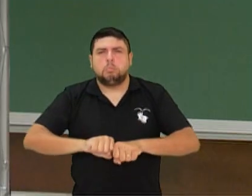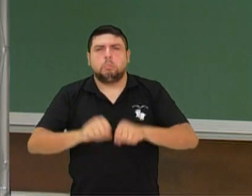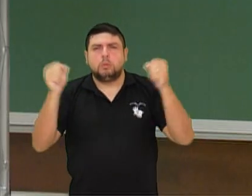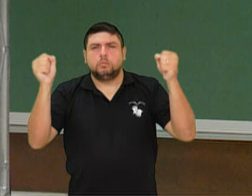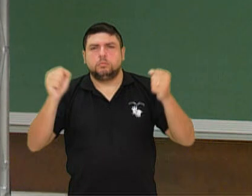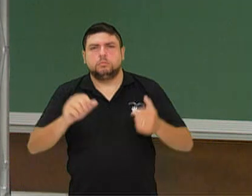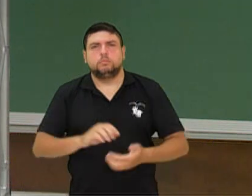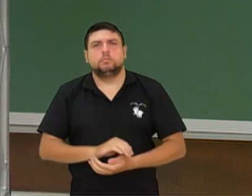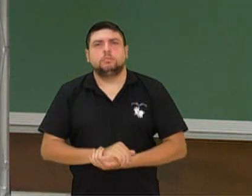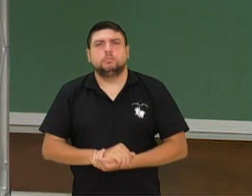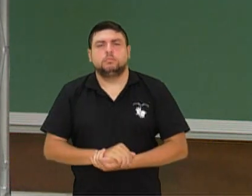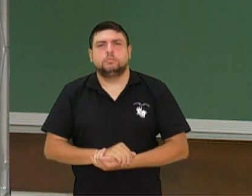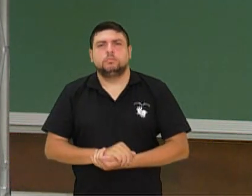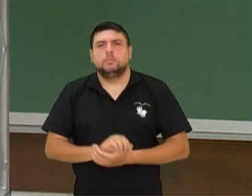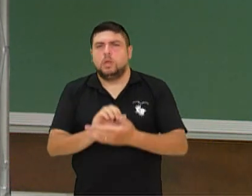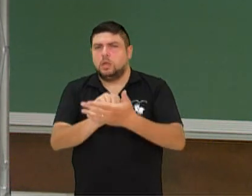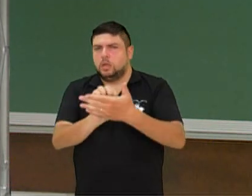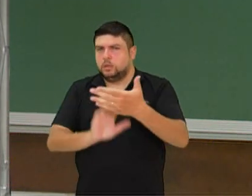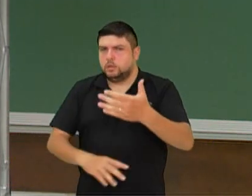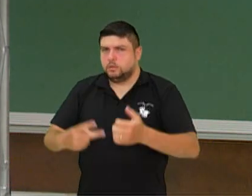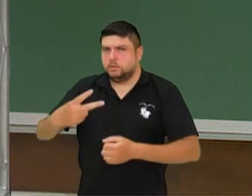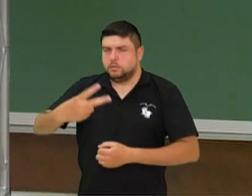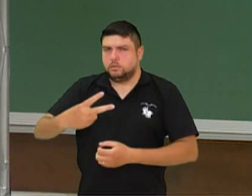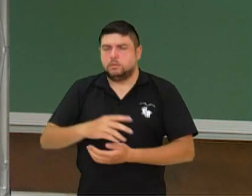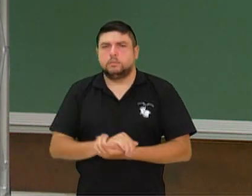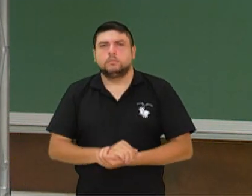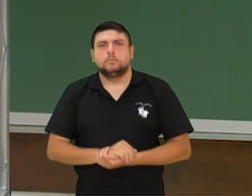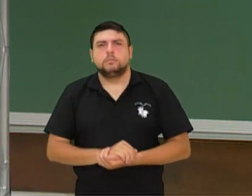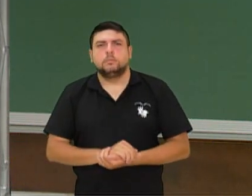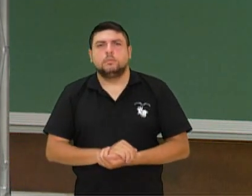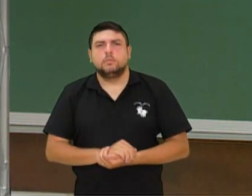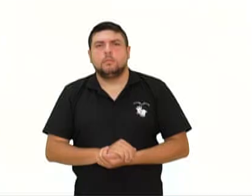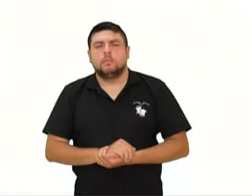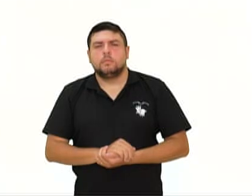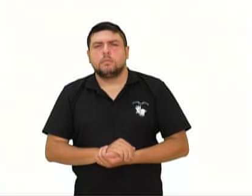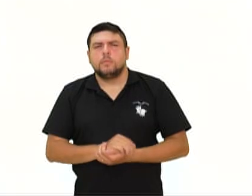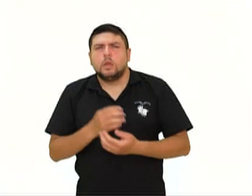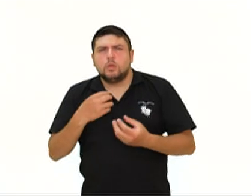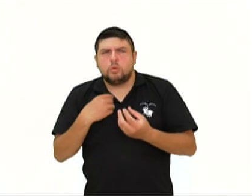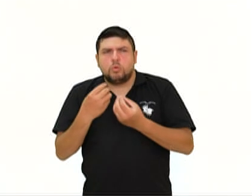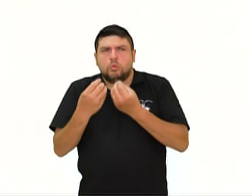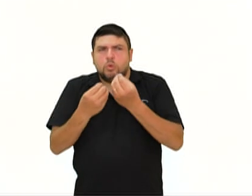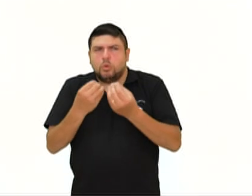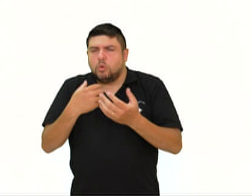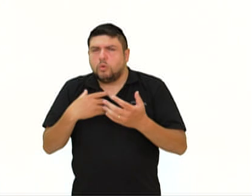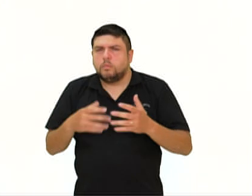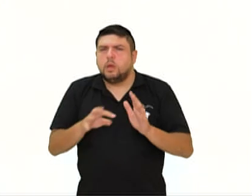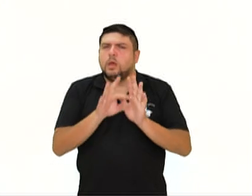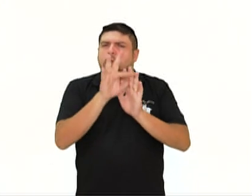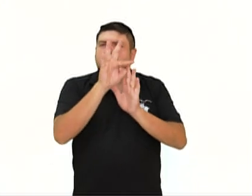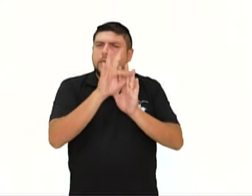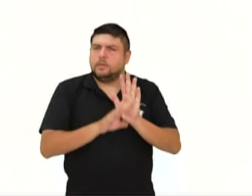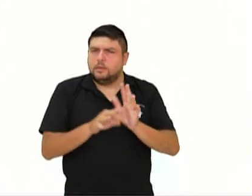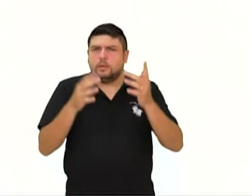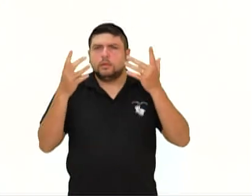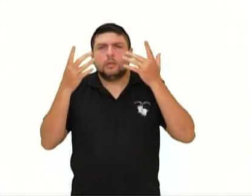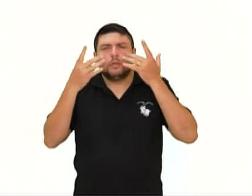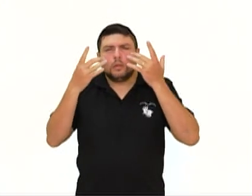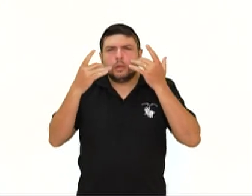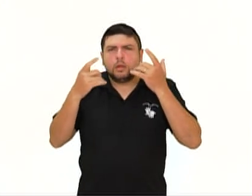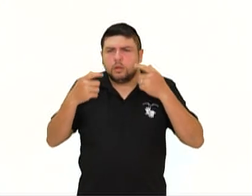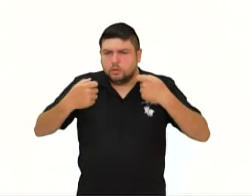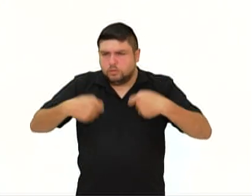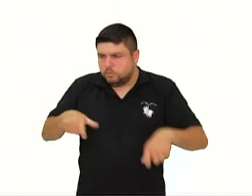Atividade 2. Nos textos teatrais, não há, obrigatoriamente, a presença de um narrador para apresentar